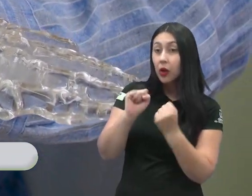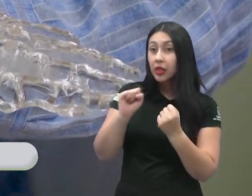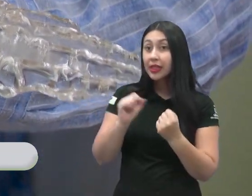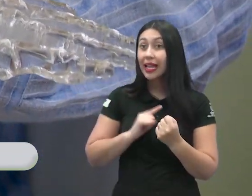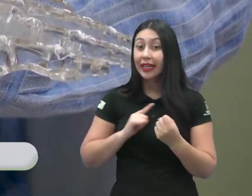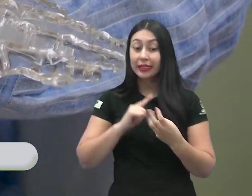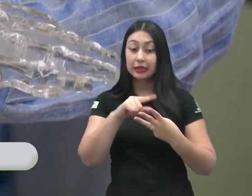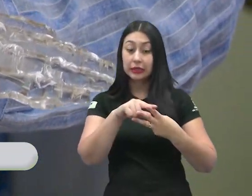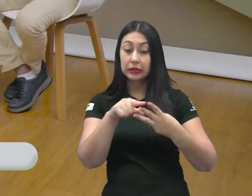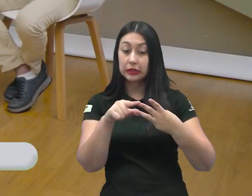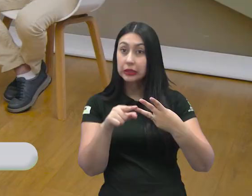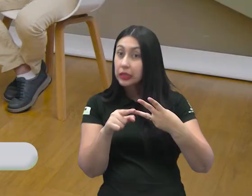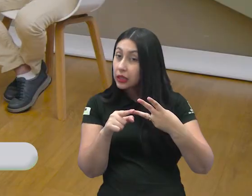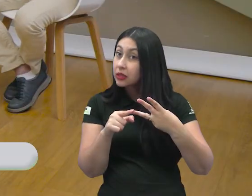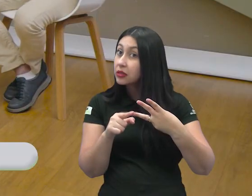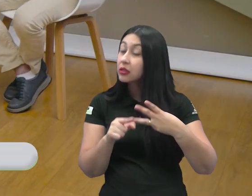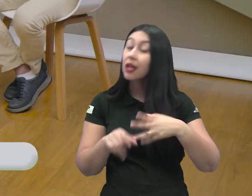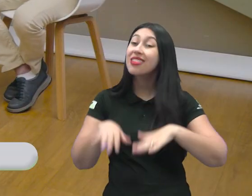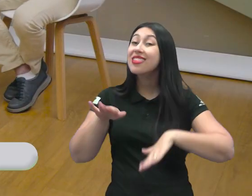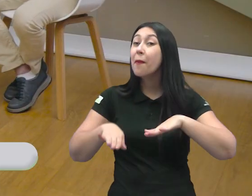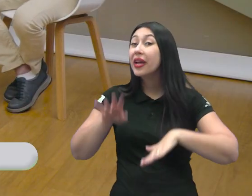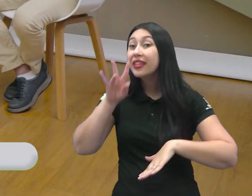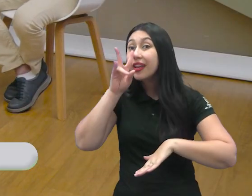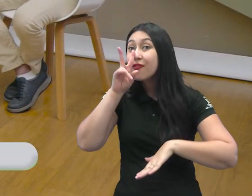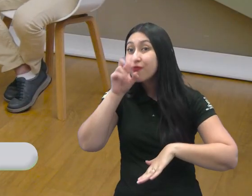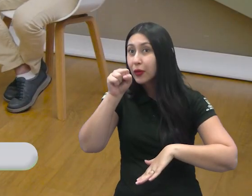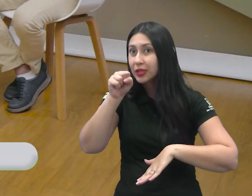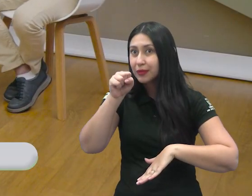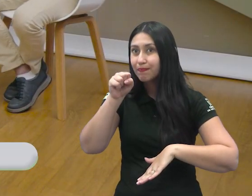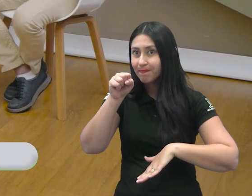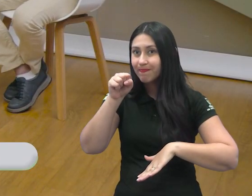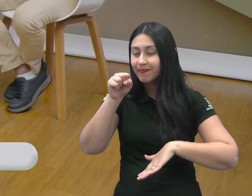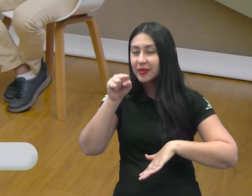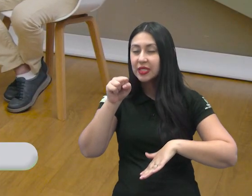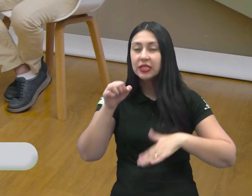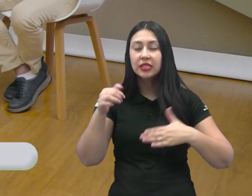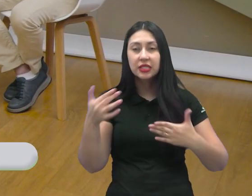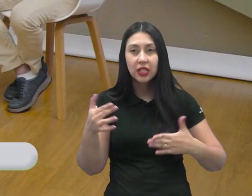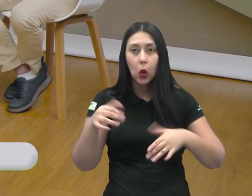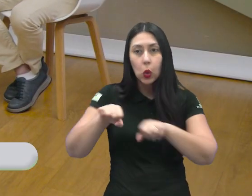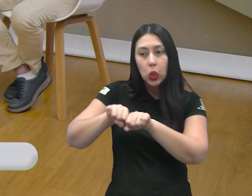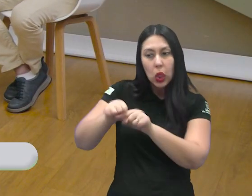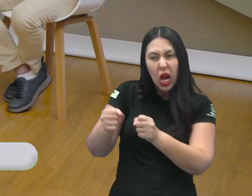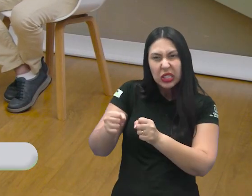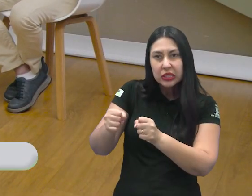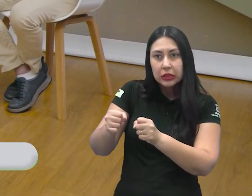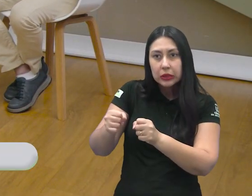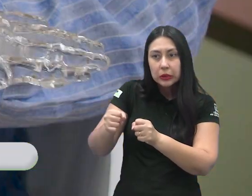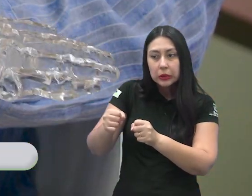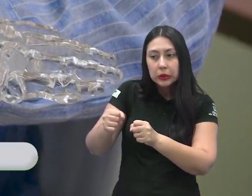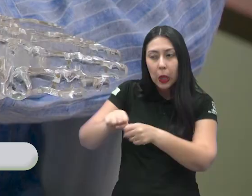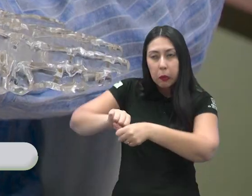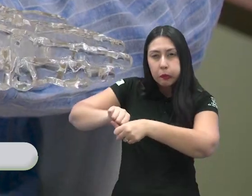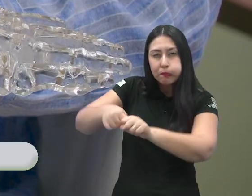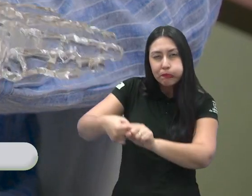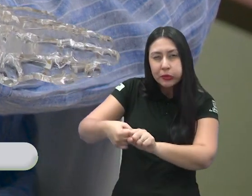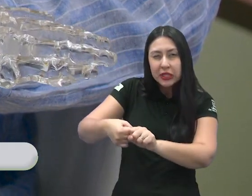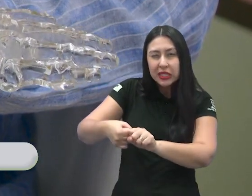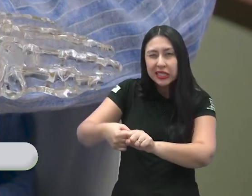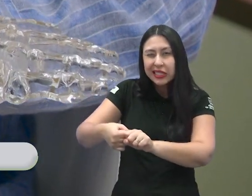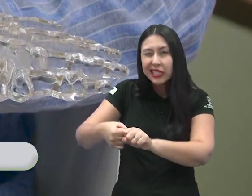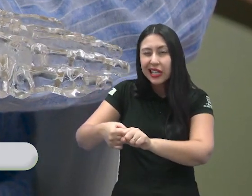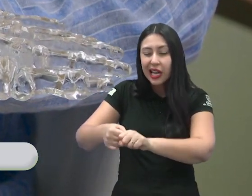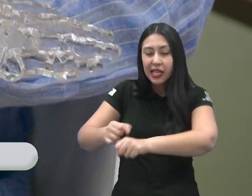3, dependendo da intensidade e da energia do trauma. Uma entorse grau 1, você tem um estiramento